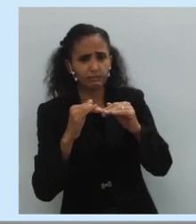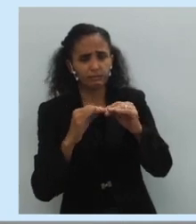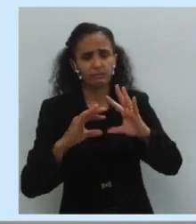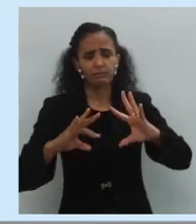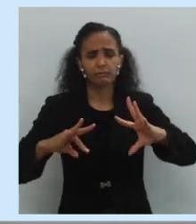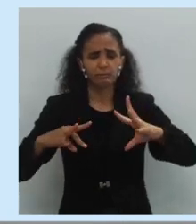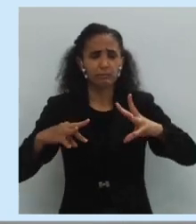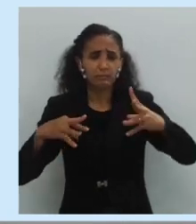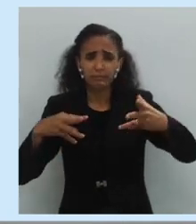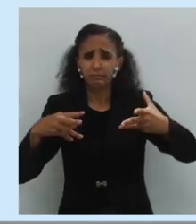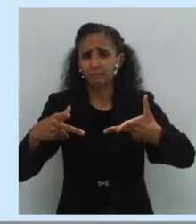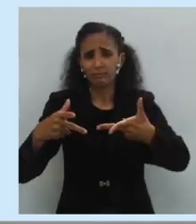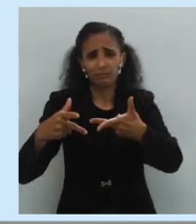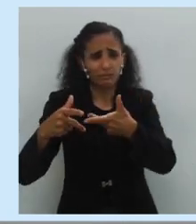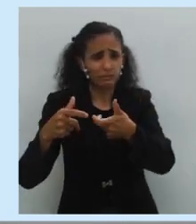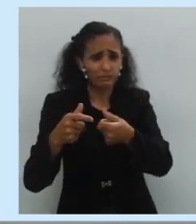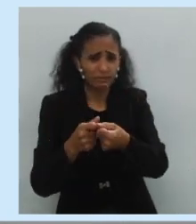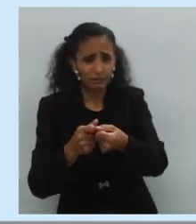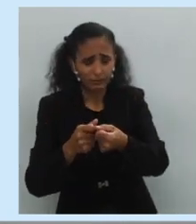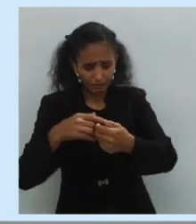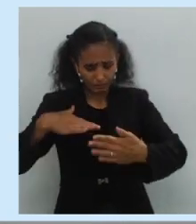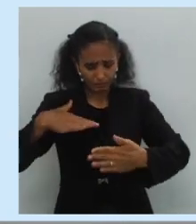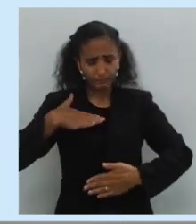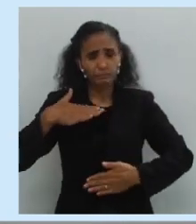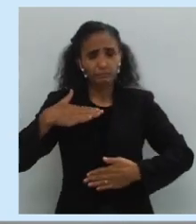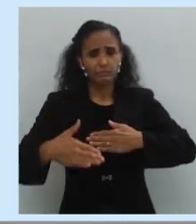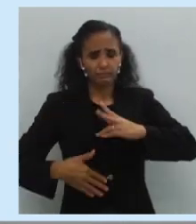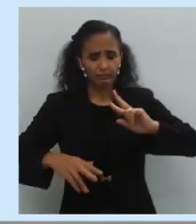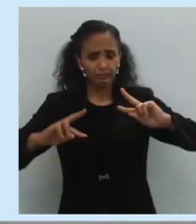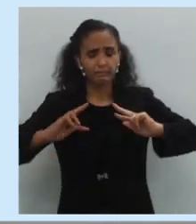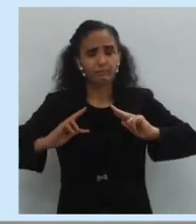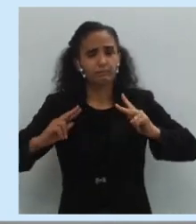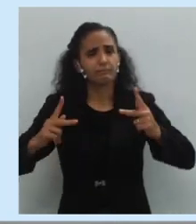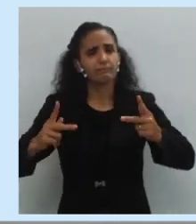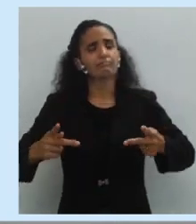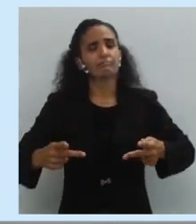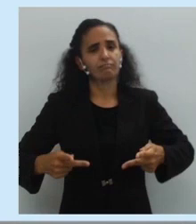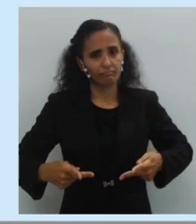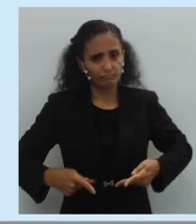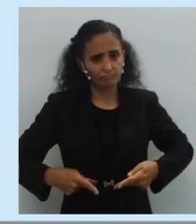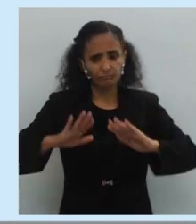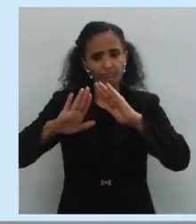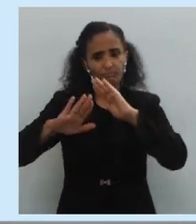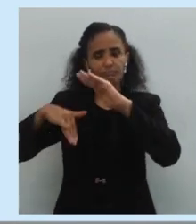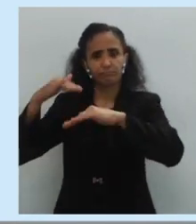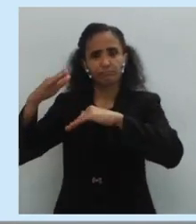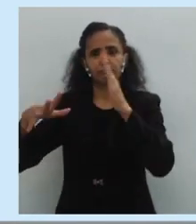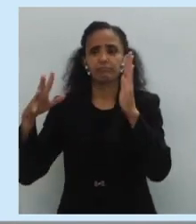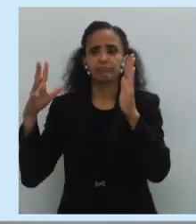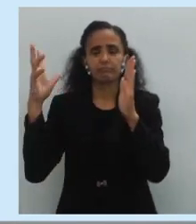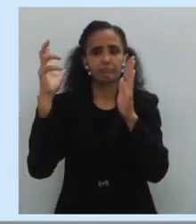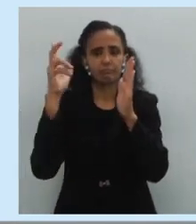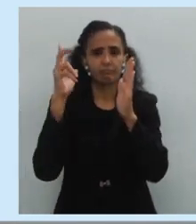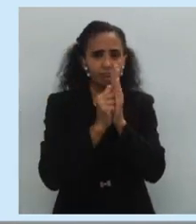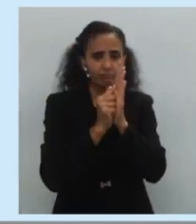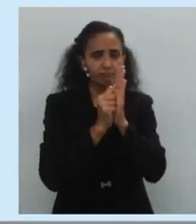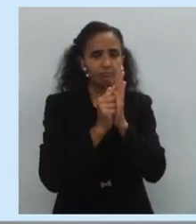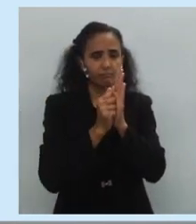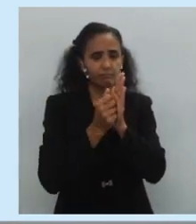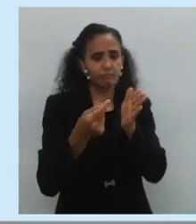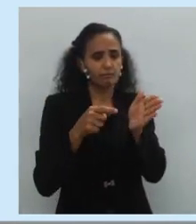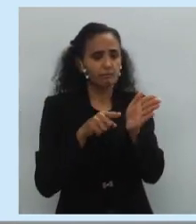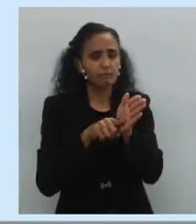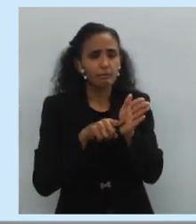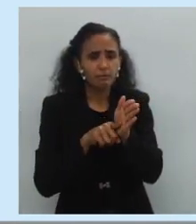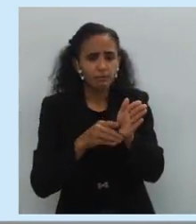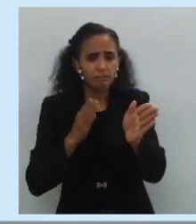de linfócitos, no caso do CD4, que vai decrescer substancialmente. A